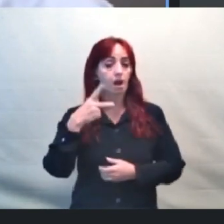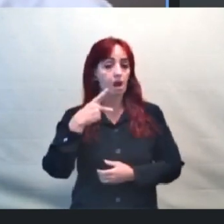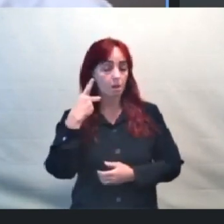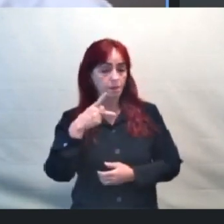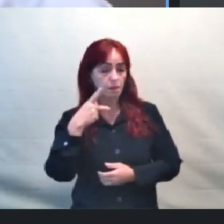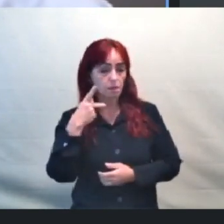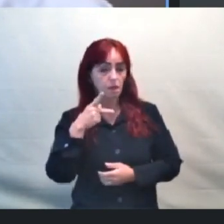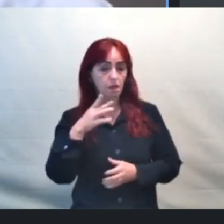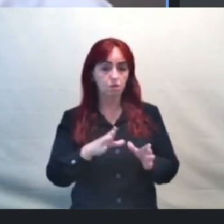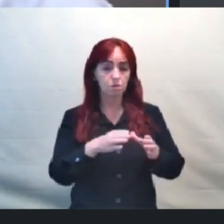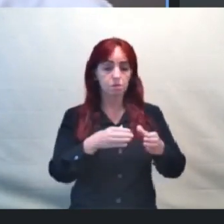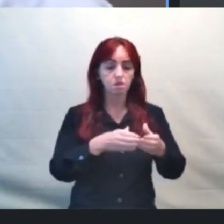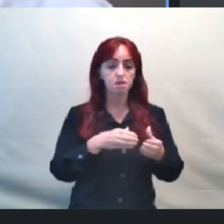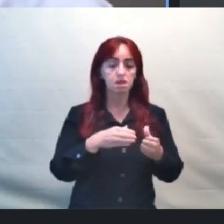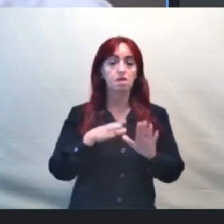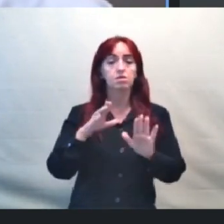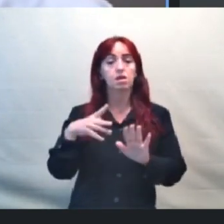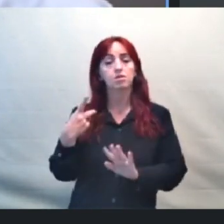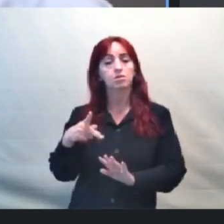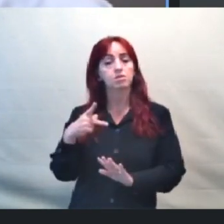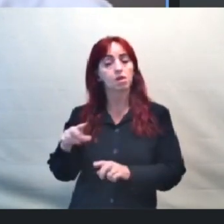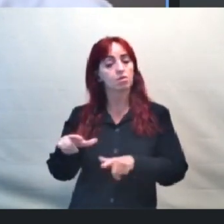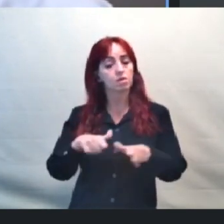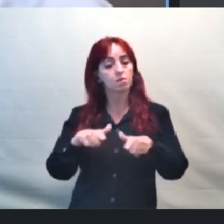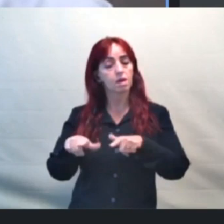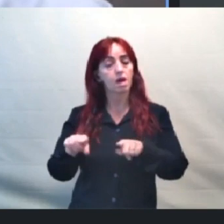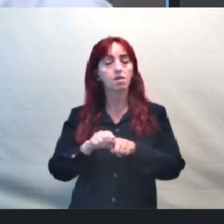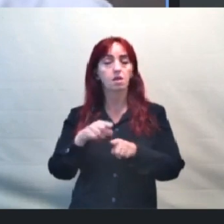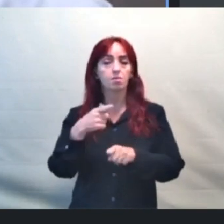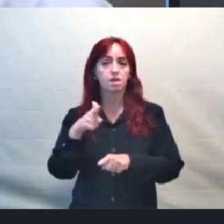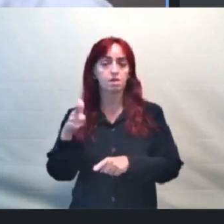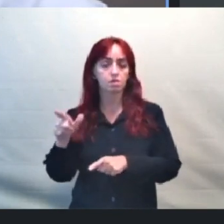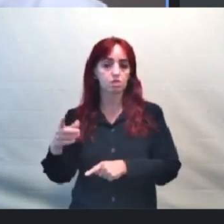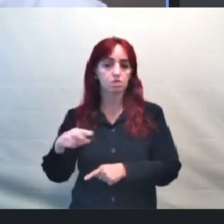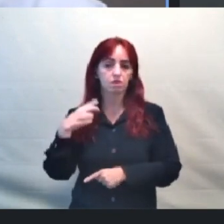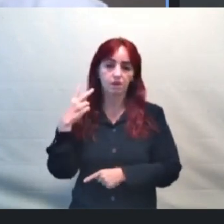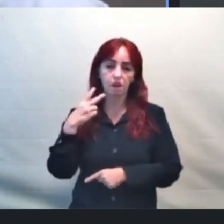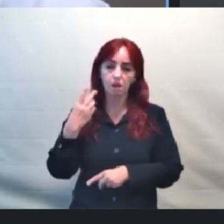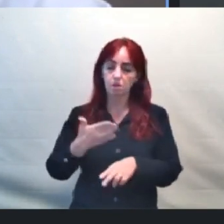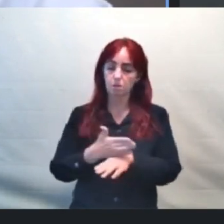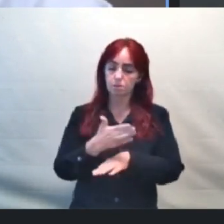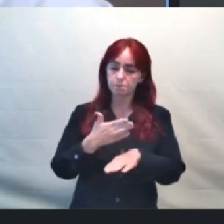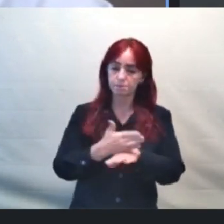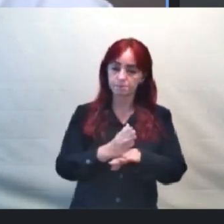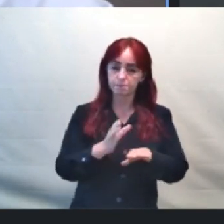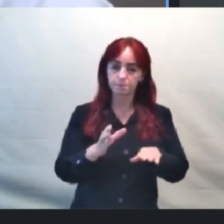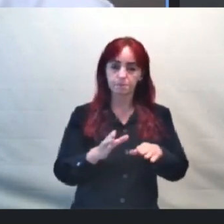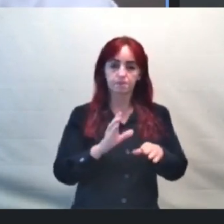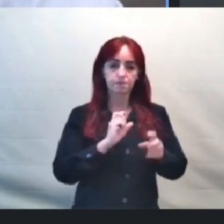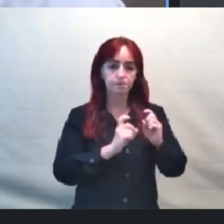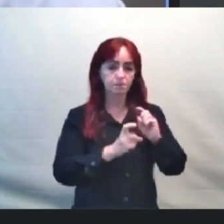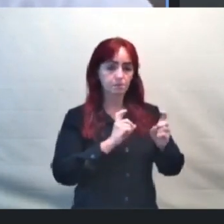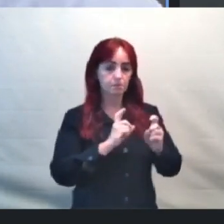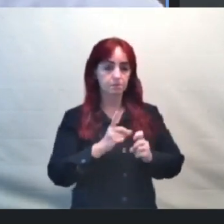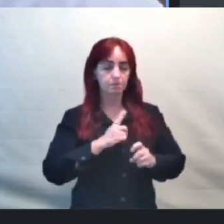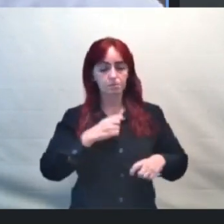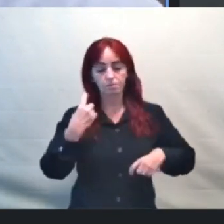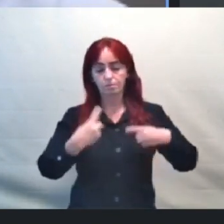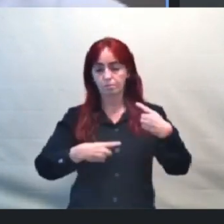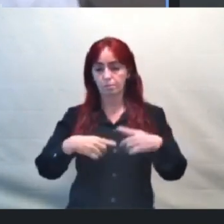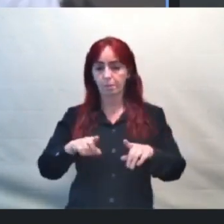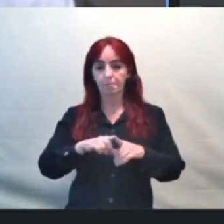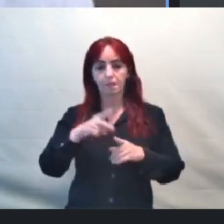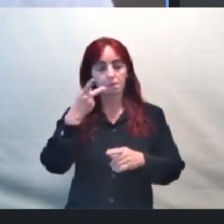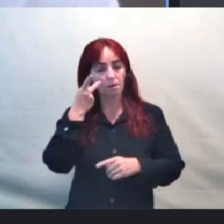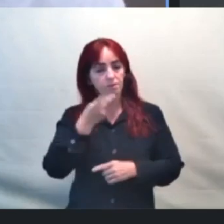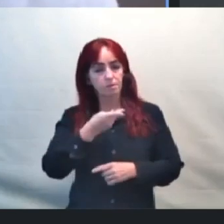tanto o seu trabalho, né, e dos demais vereadores que participaram dessa comissão e dos debates que foram feitos, né, e também das visitas técnicas